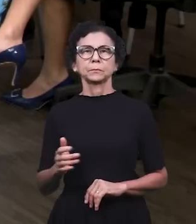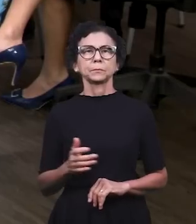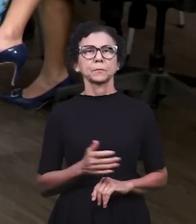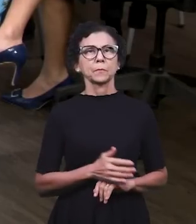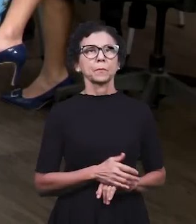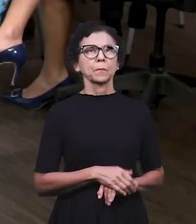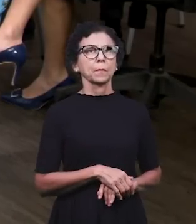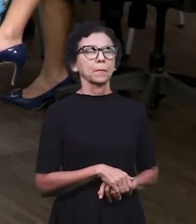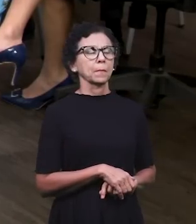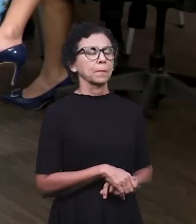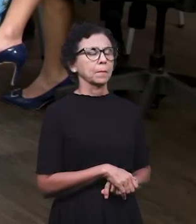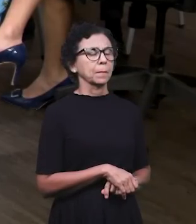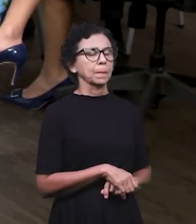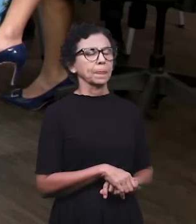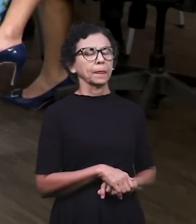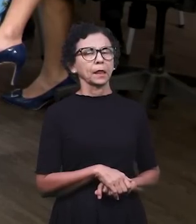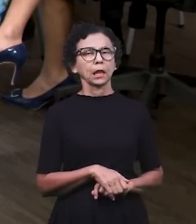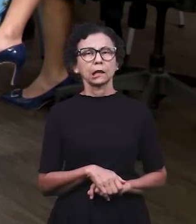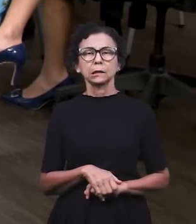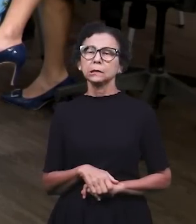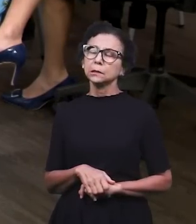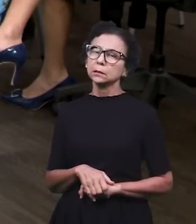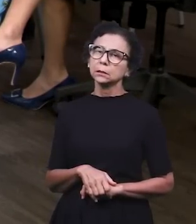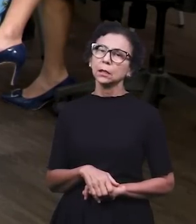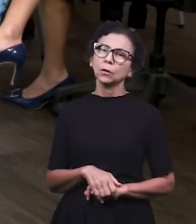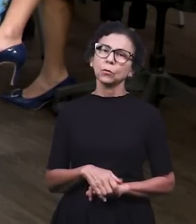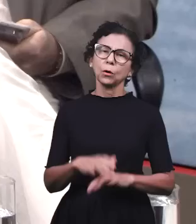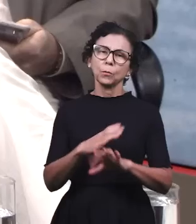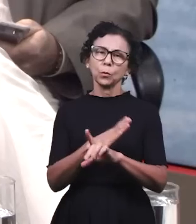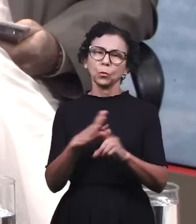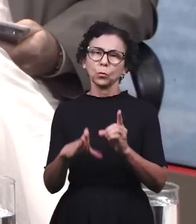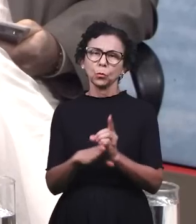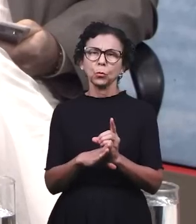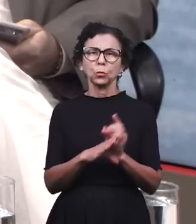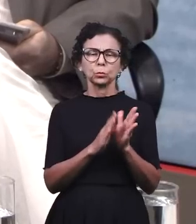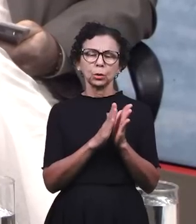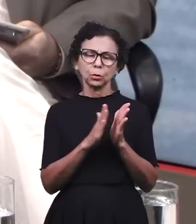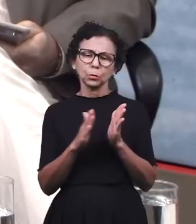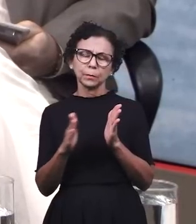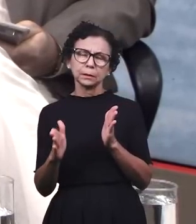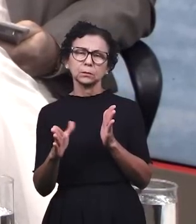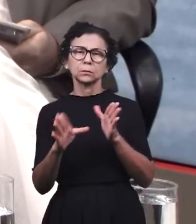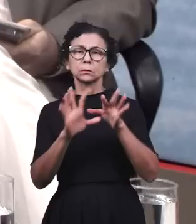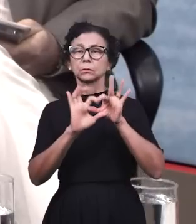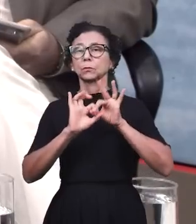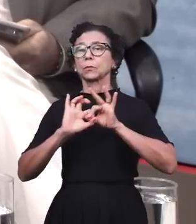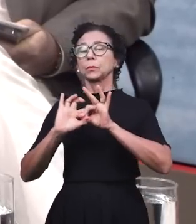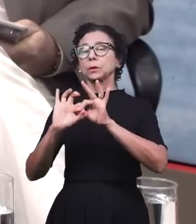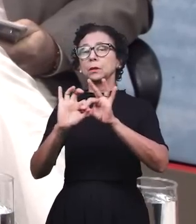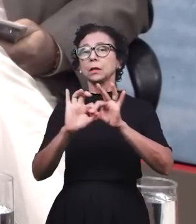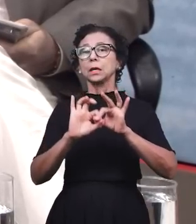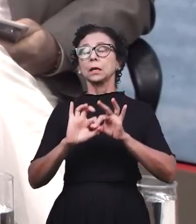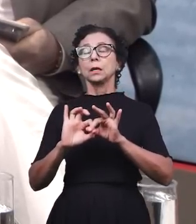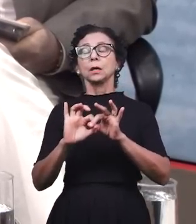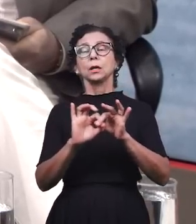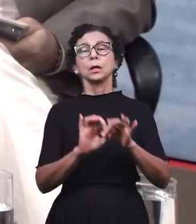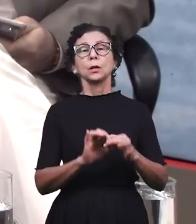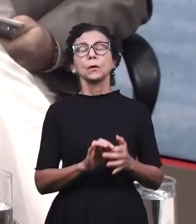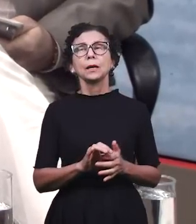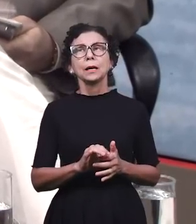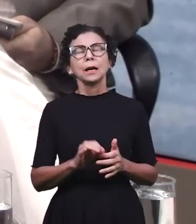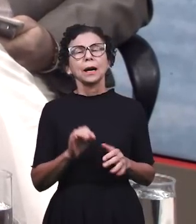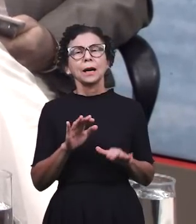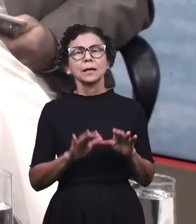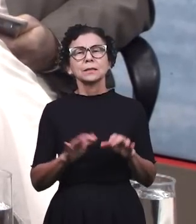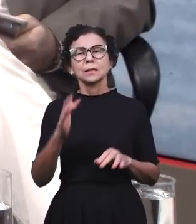no culto como um todo, é de comunhão, Então, é uma experiência. Às vezes o camarada chegou ali em cima